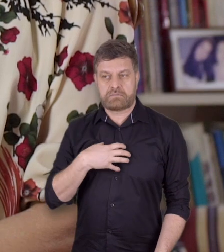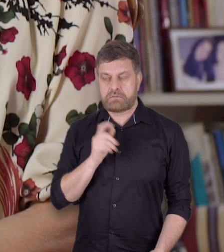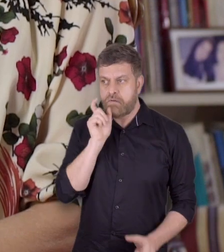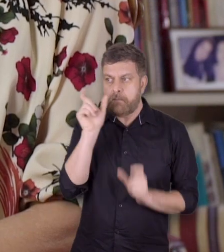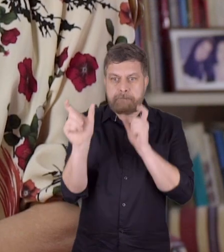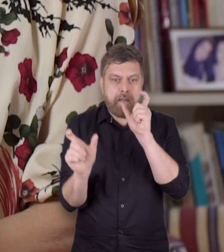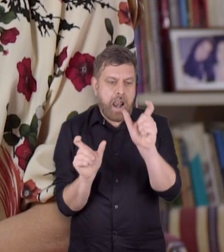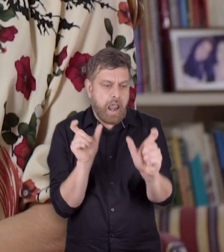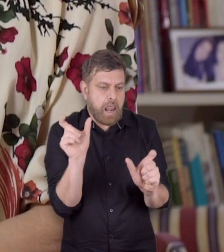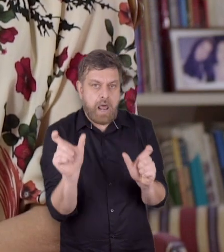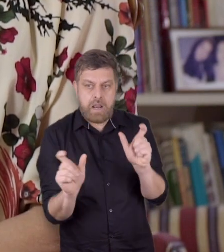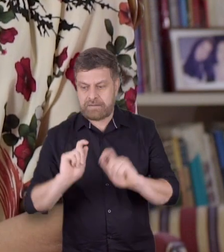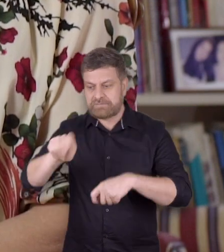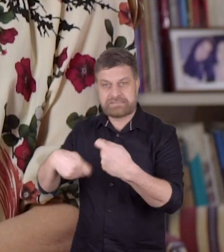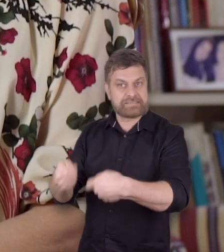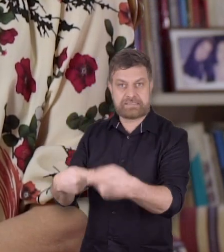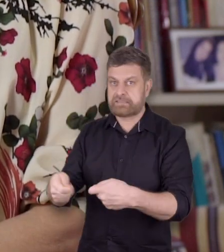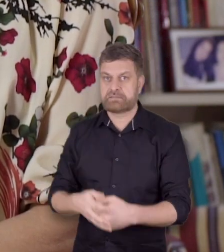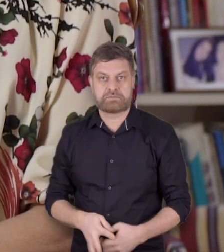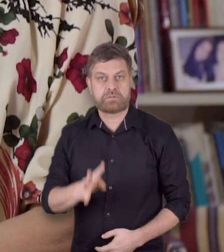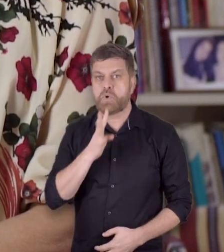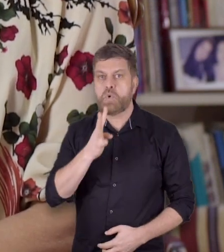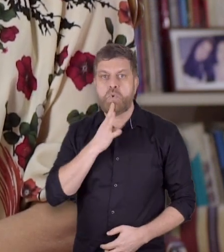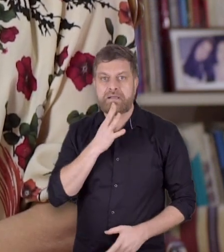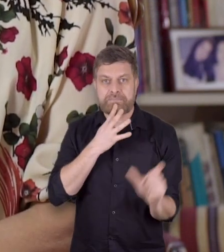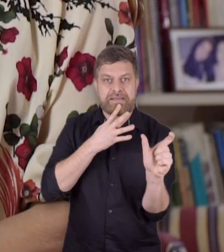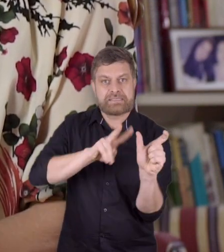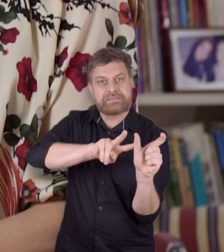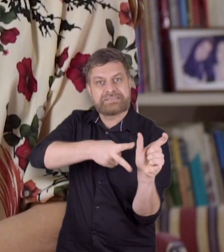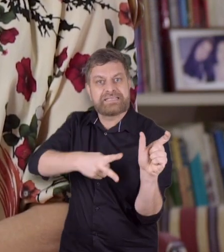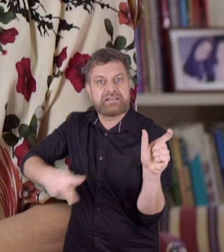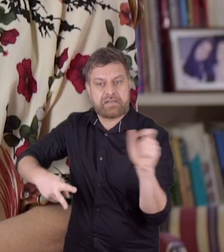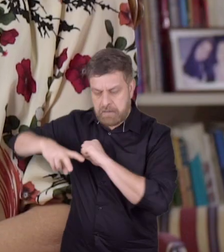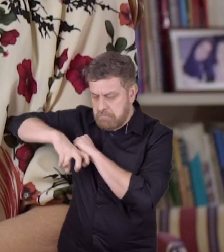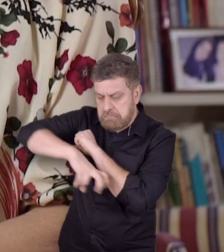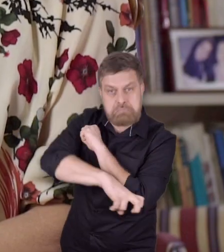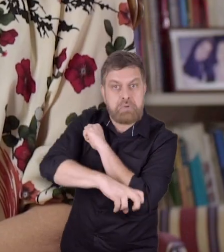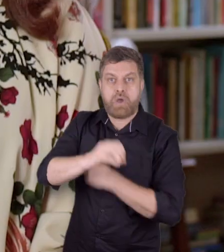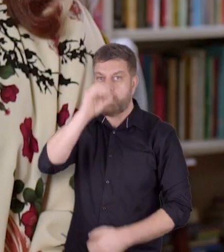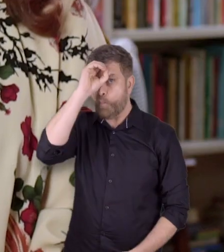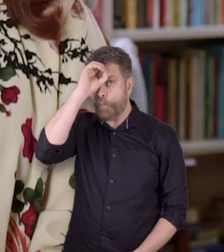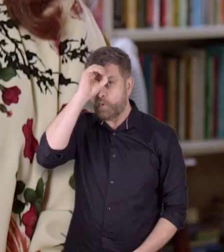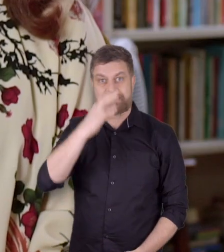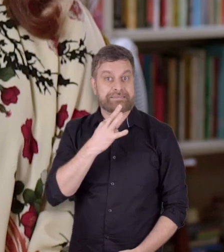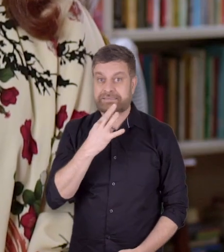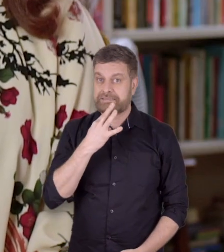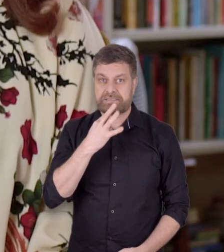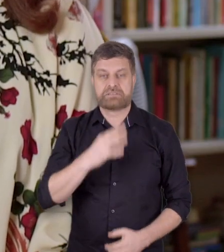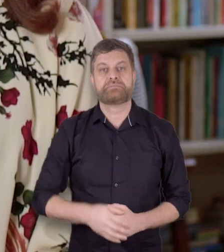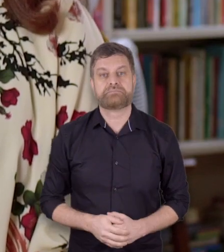as palavras sem levar em consideração a profundidade do seu significado. Eu